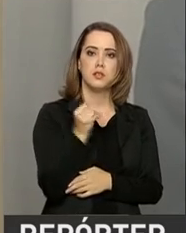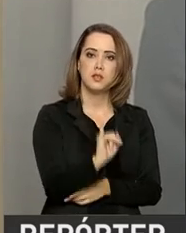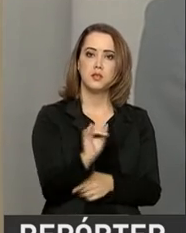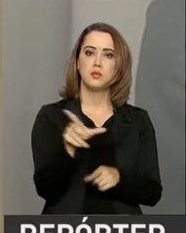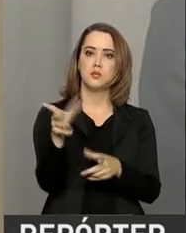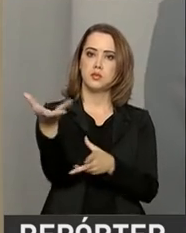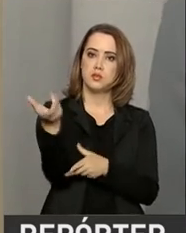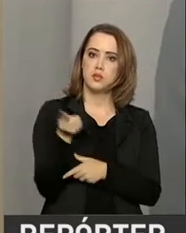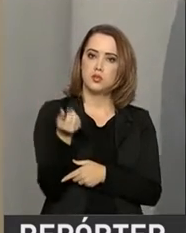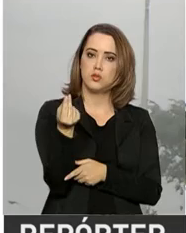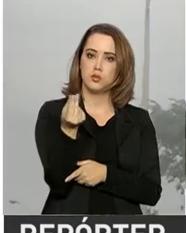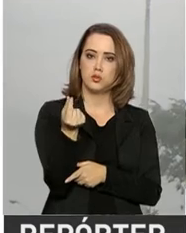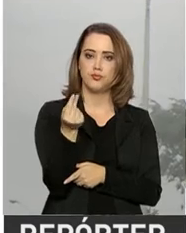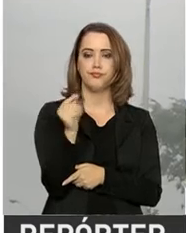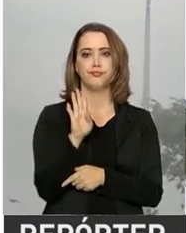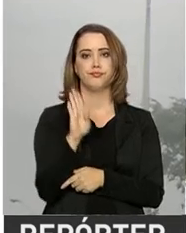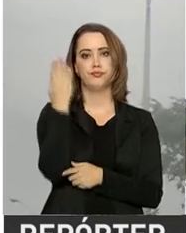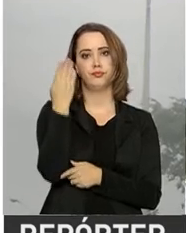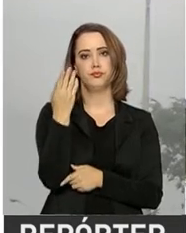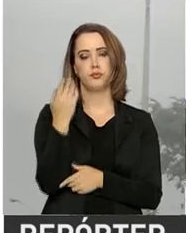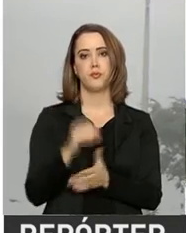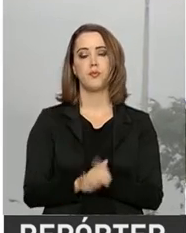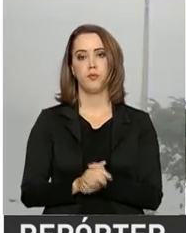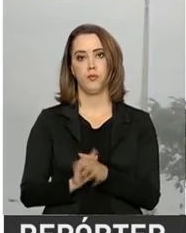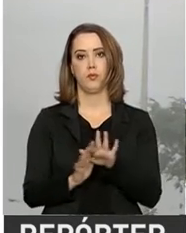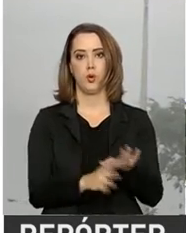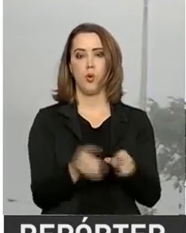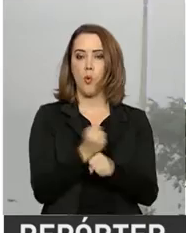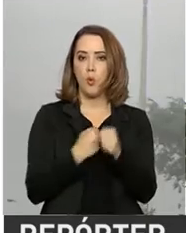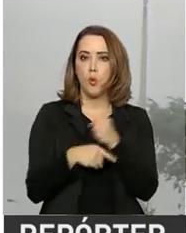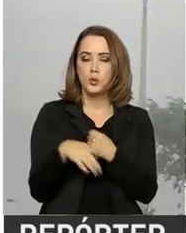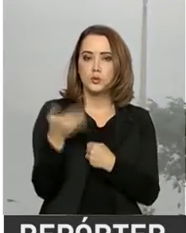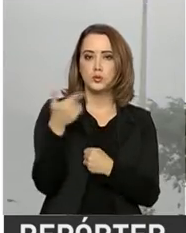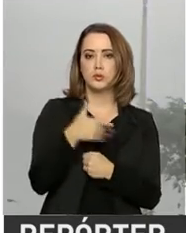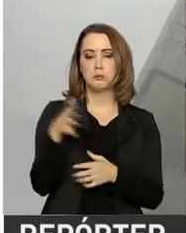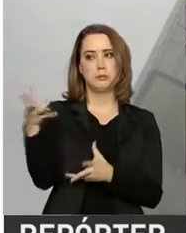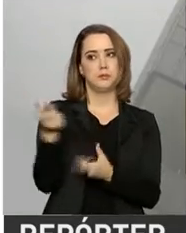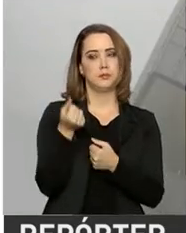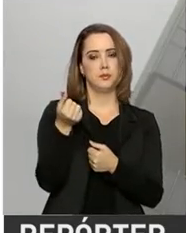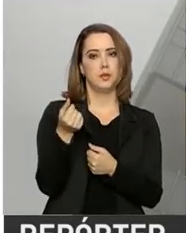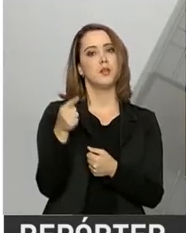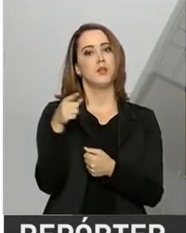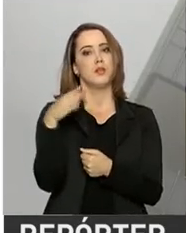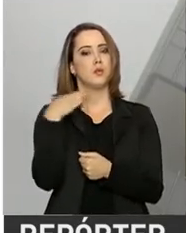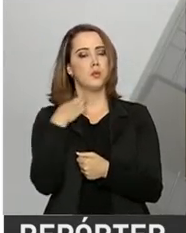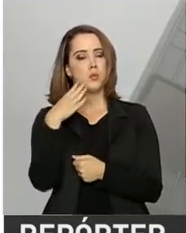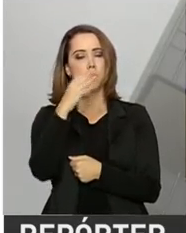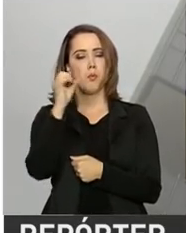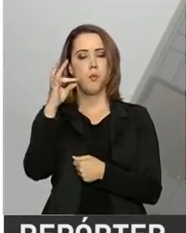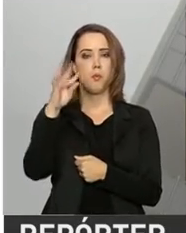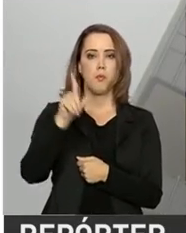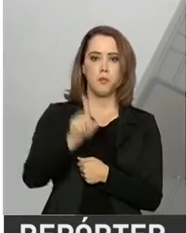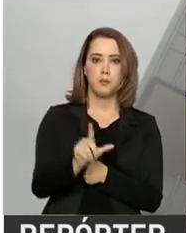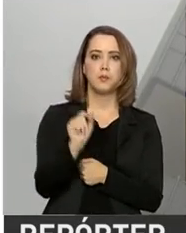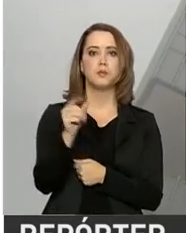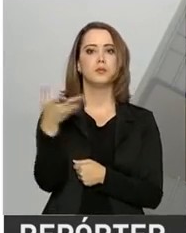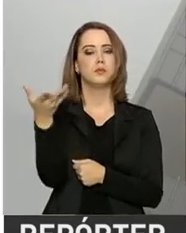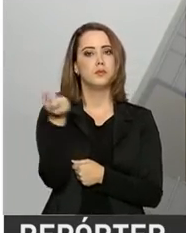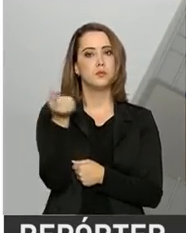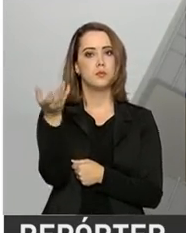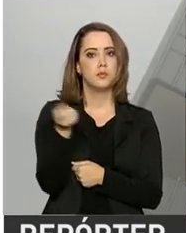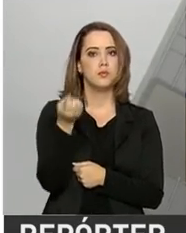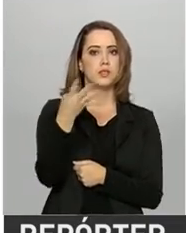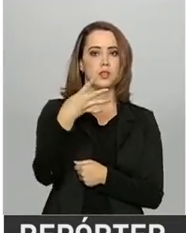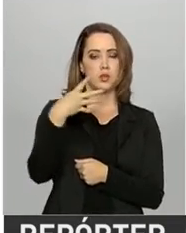retido pelo banco só no ano passado foram recolhidas pelo banco central aproximadamente 475 mil